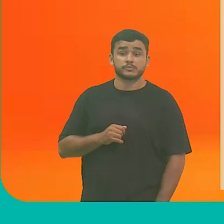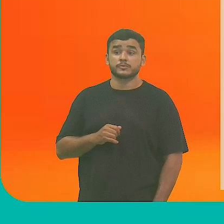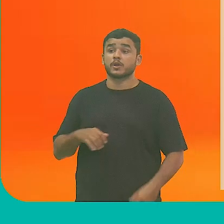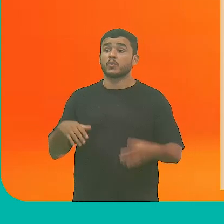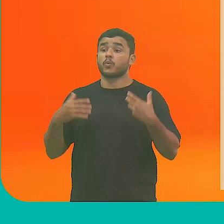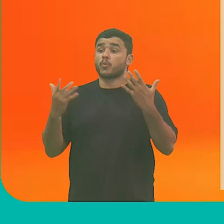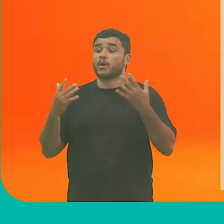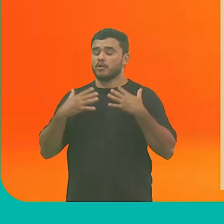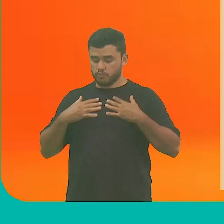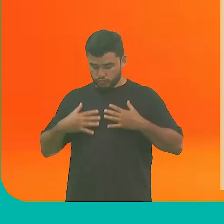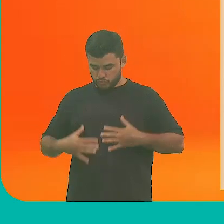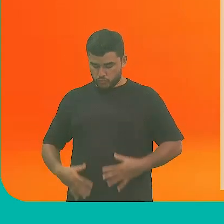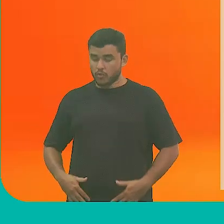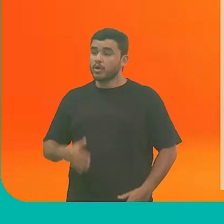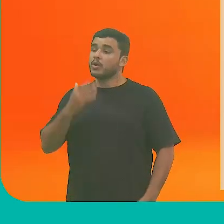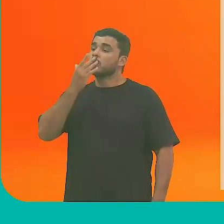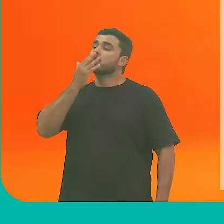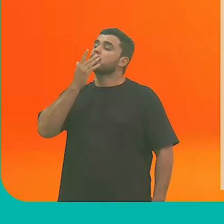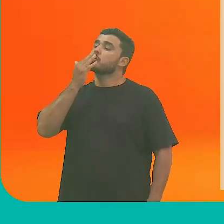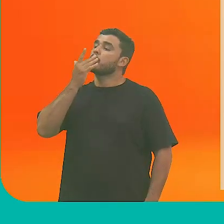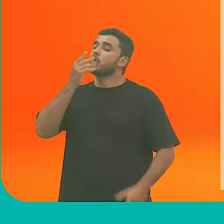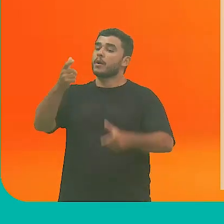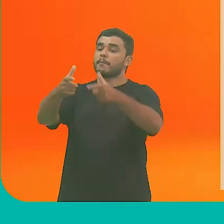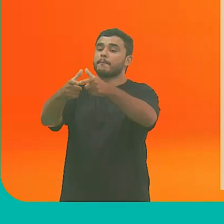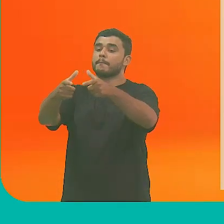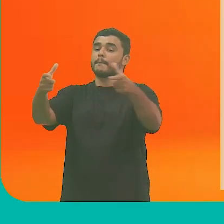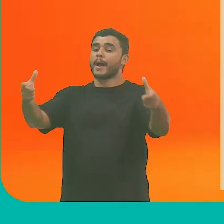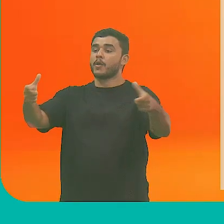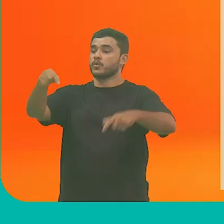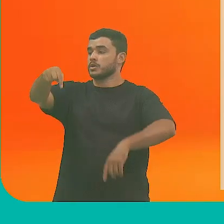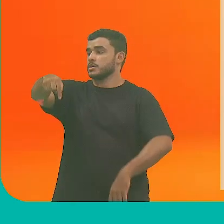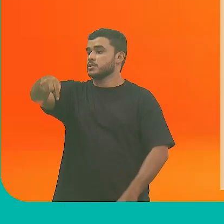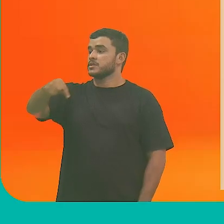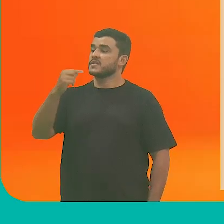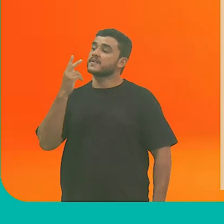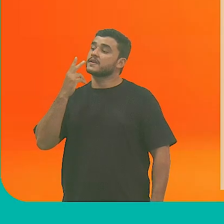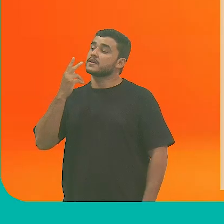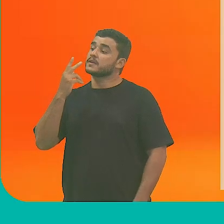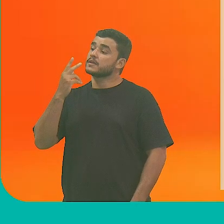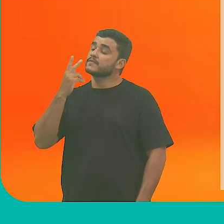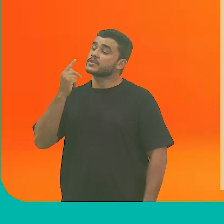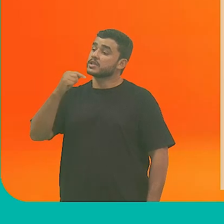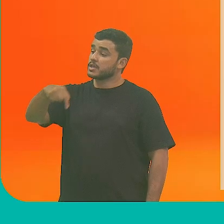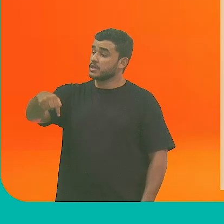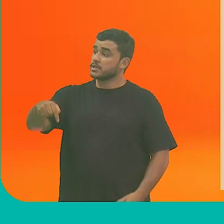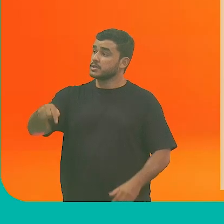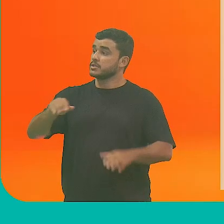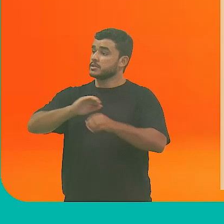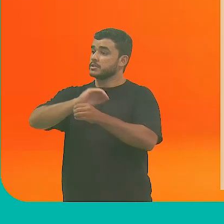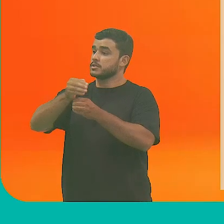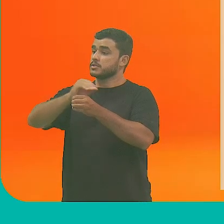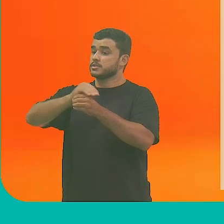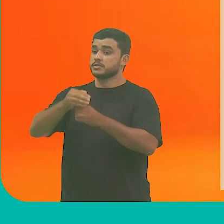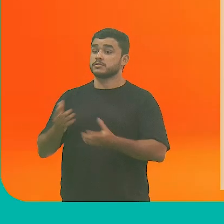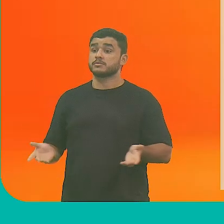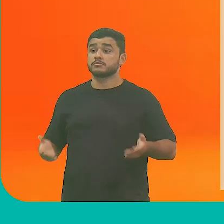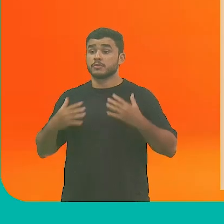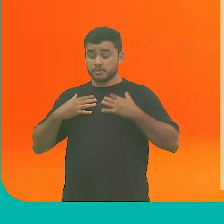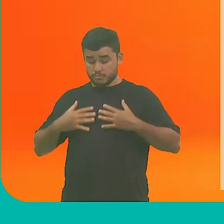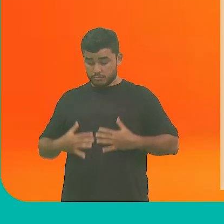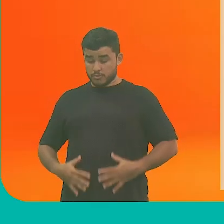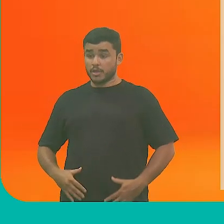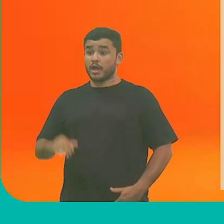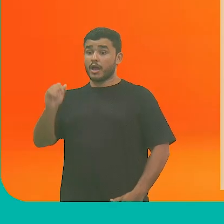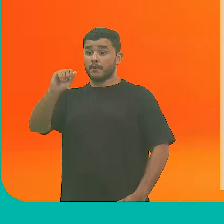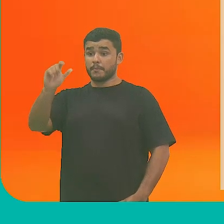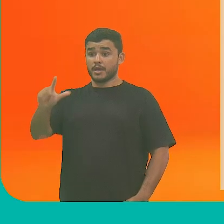da moda das camisas das pessoas que estão nesse ginásio agora? Amarelo, porque